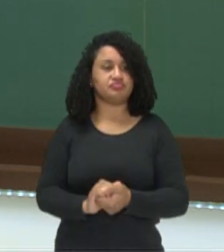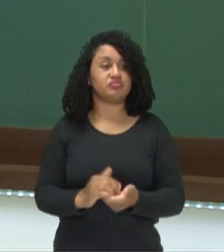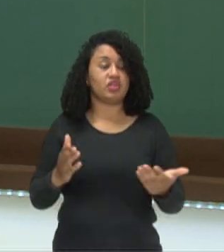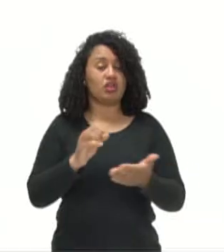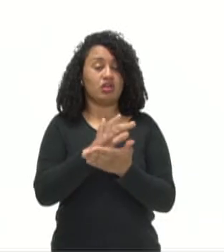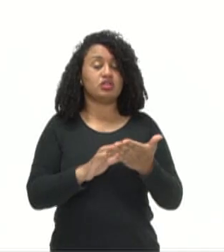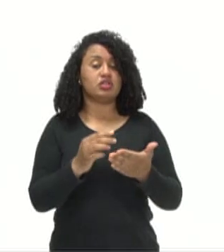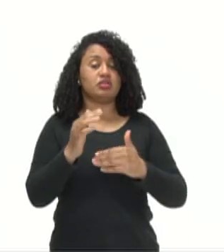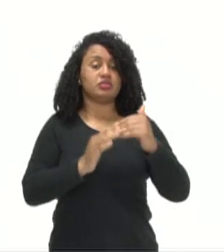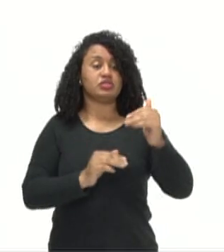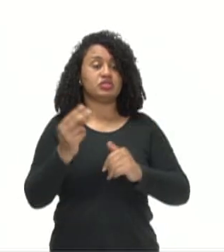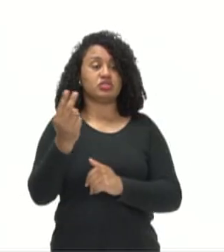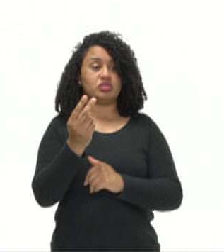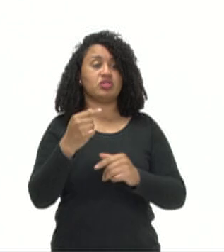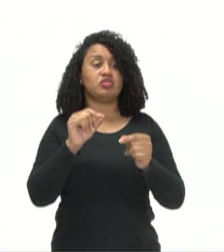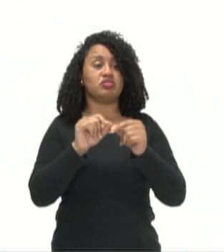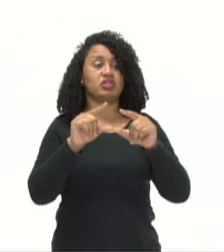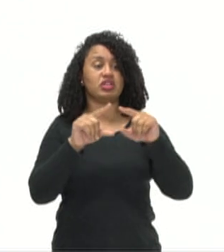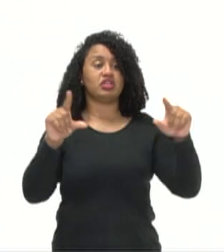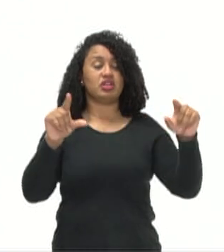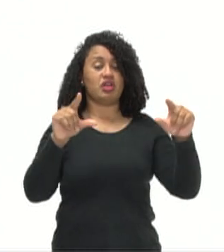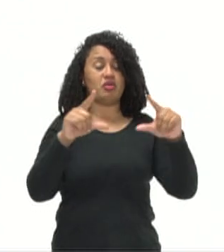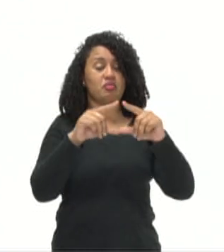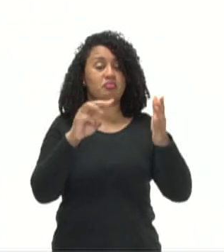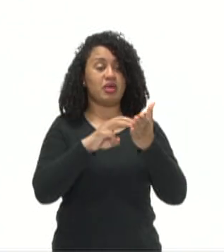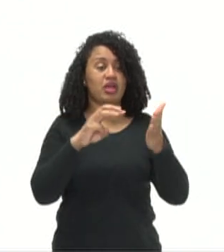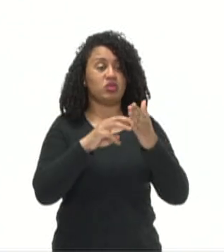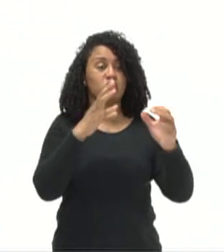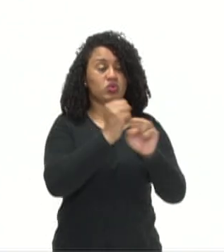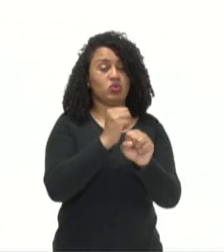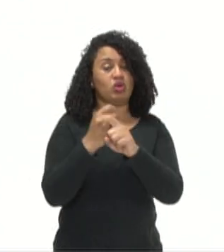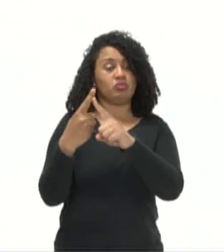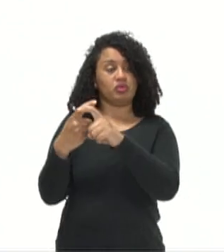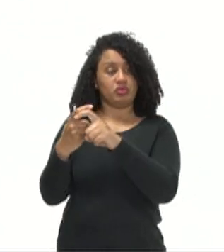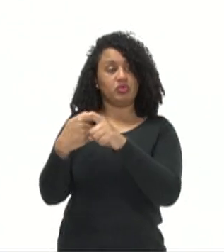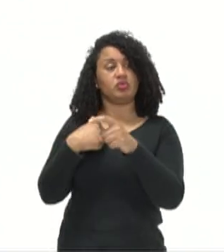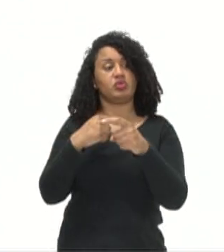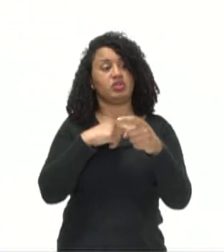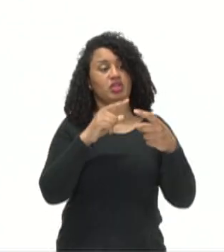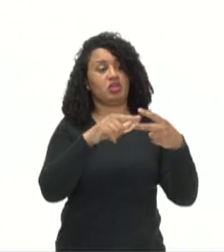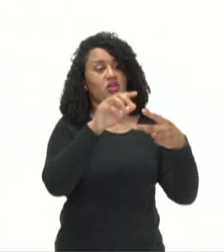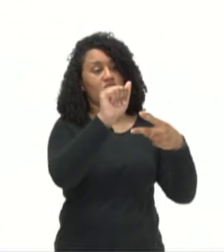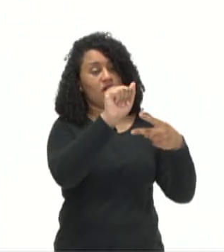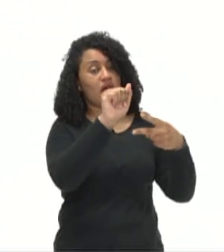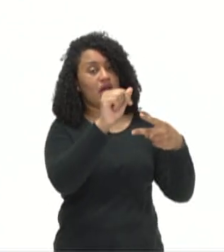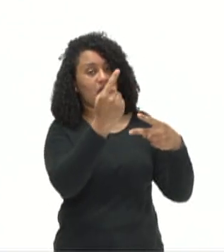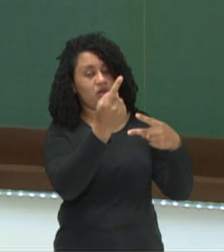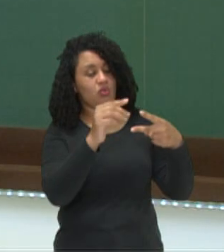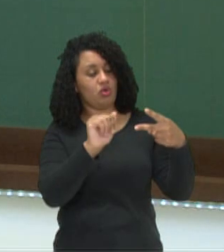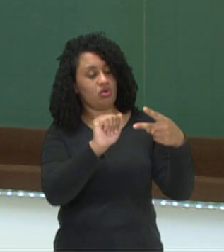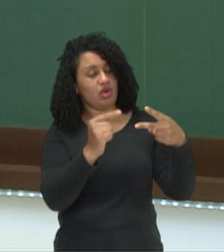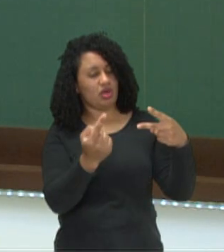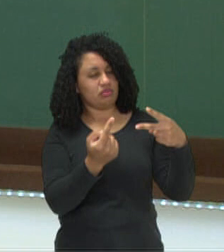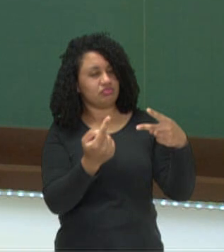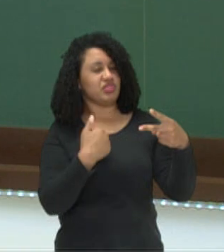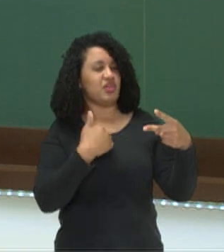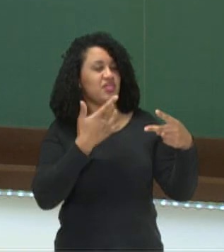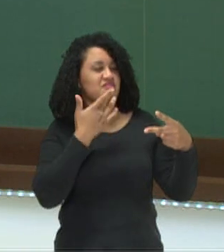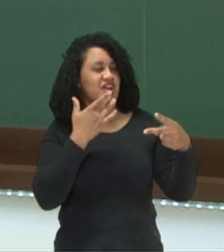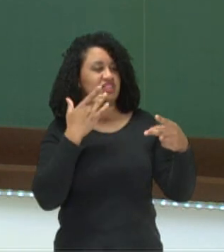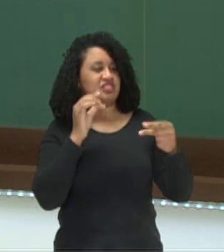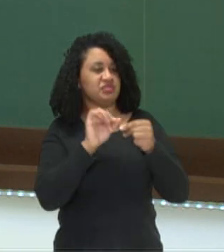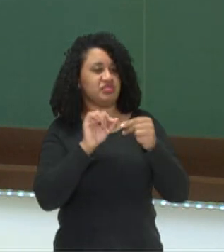2. Vamos resolver usando o método do soma e produto. Então, repare que o A é 1, o A é 1. Então, ficou